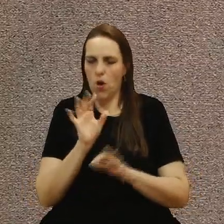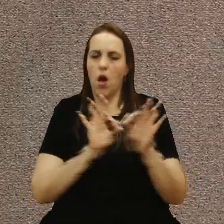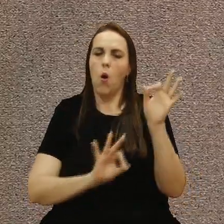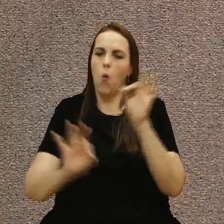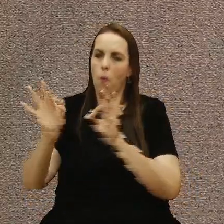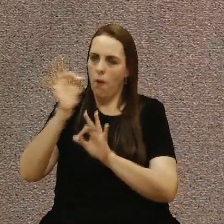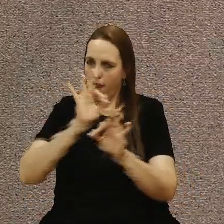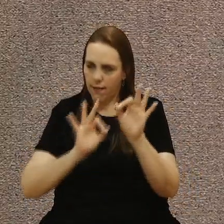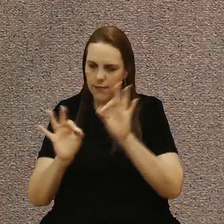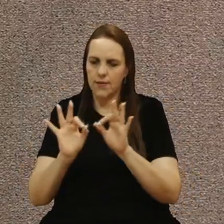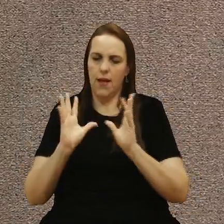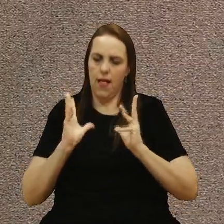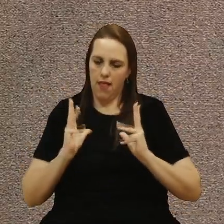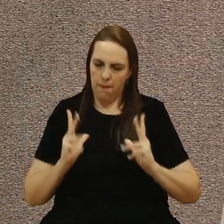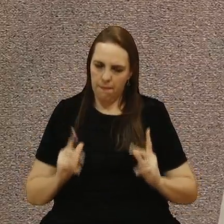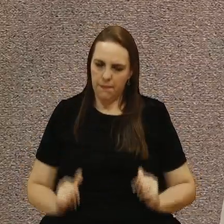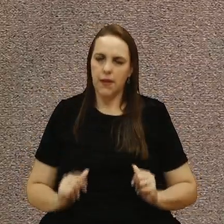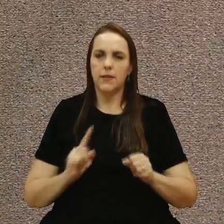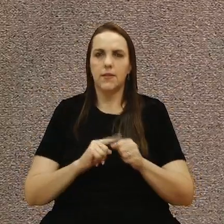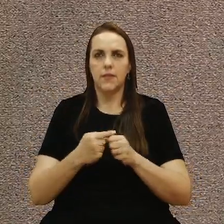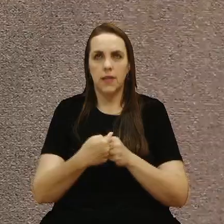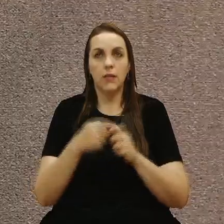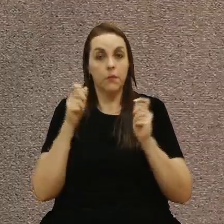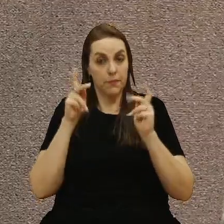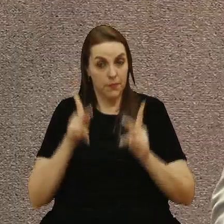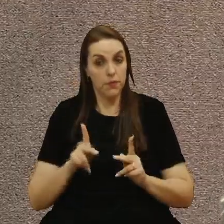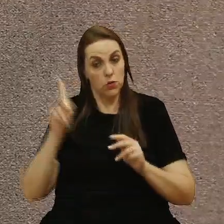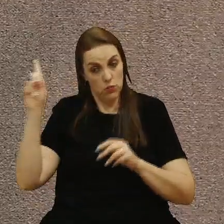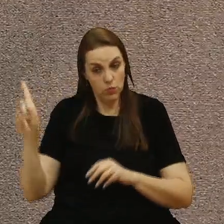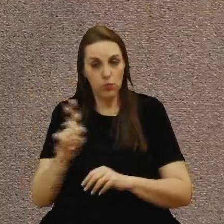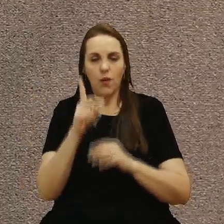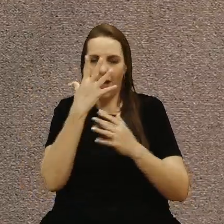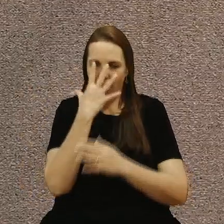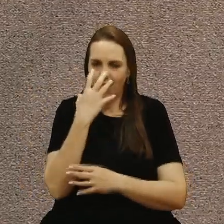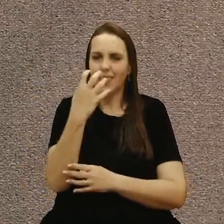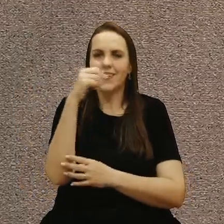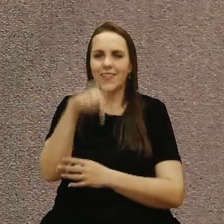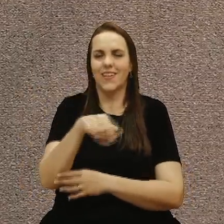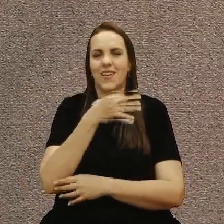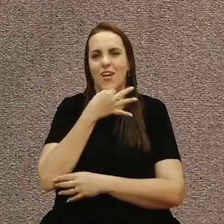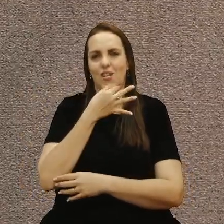a cidade mais limpa e para que as pessoas possam ser atraídas para estar em Caxias do